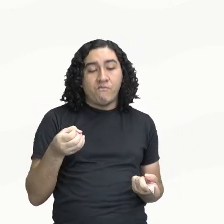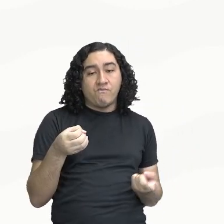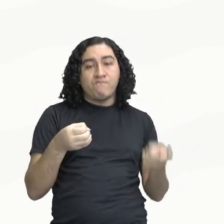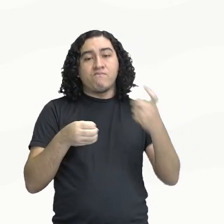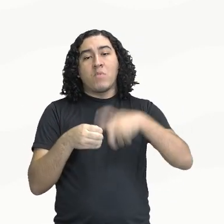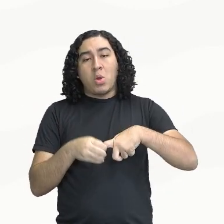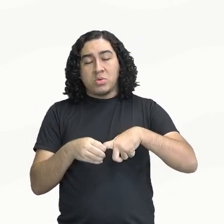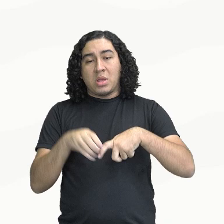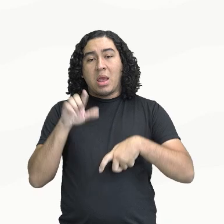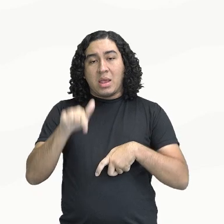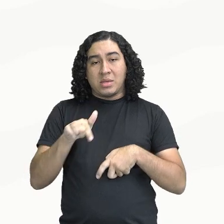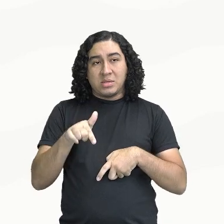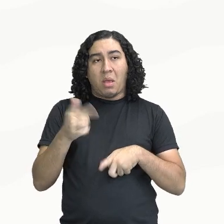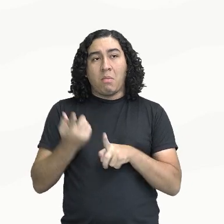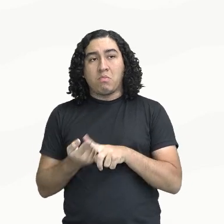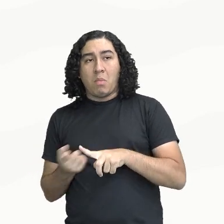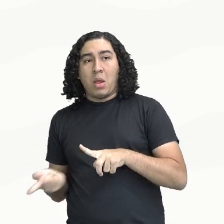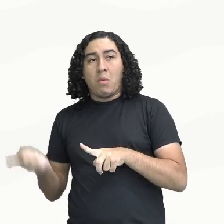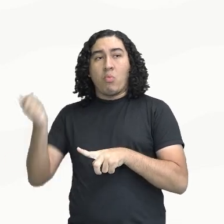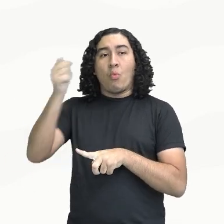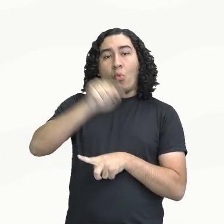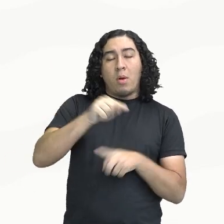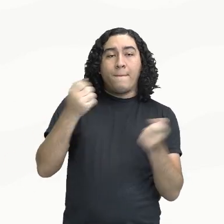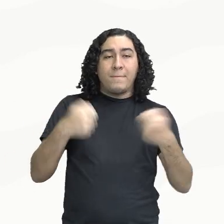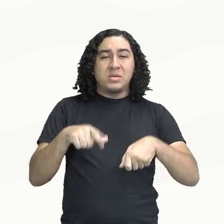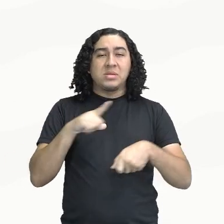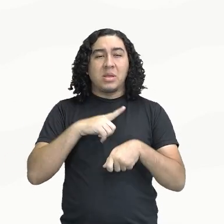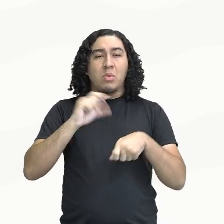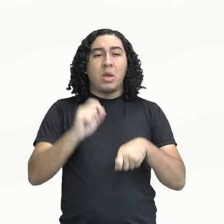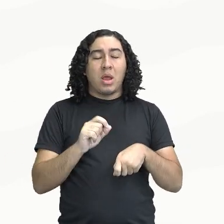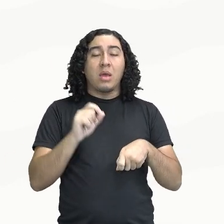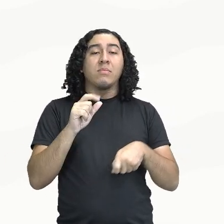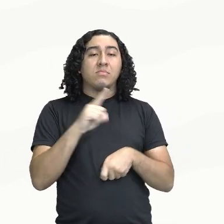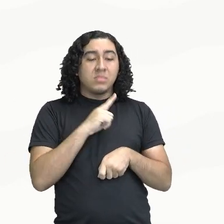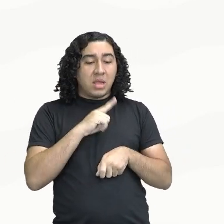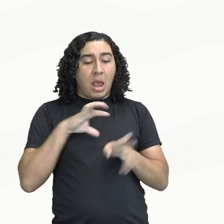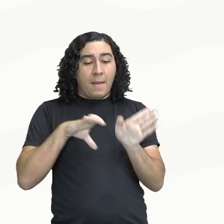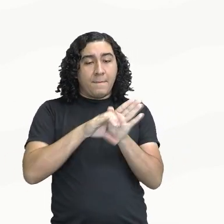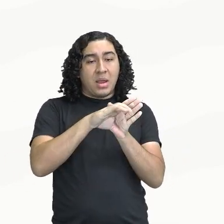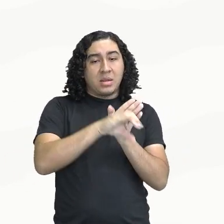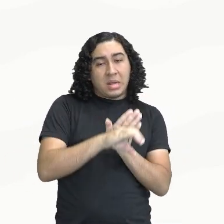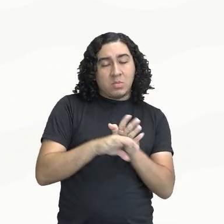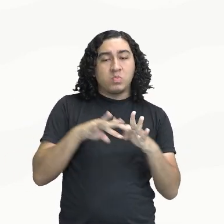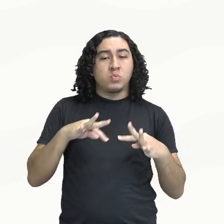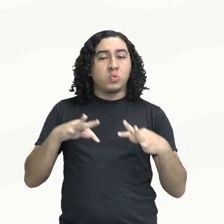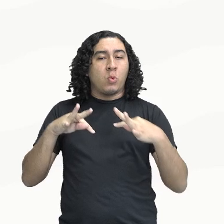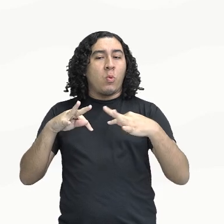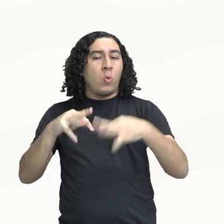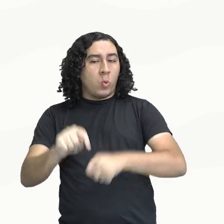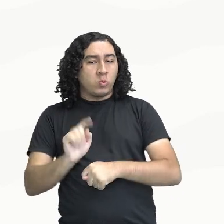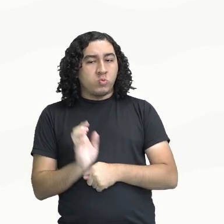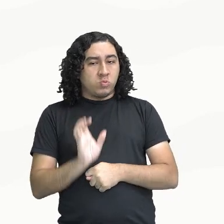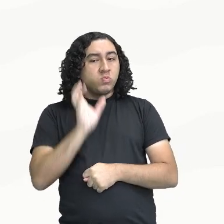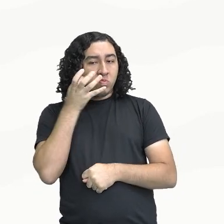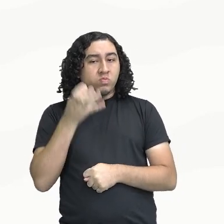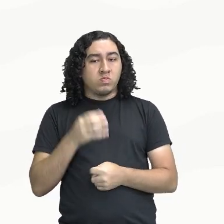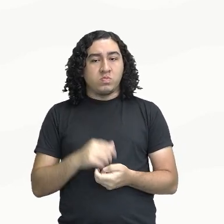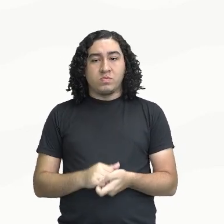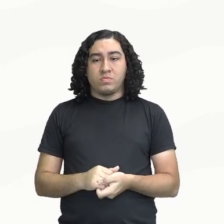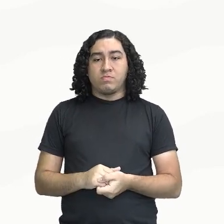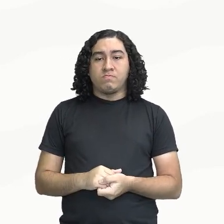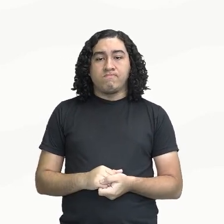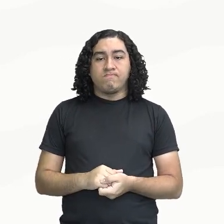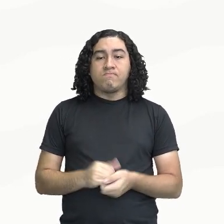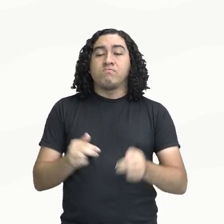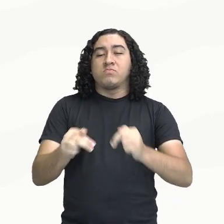aqui para o ambiente. Então é necessário a presença dessas bactérias em todo esse processo. Por isso que temos